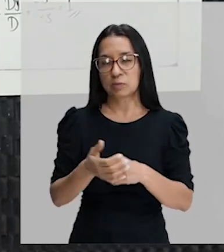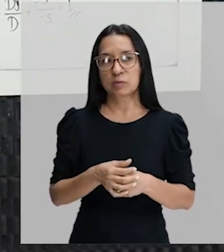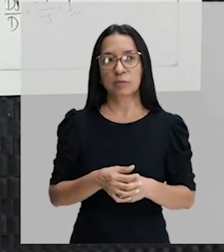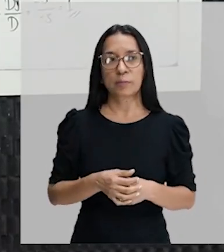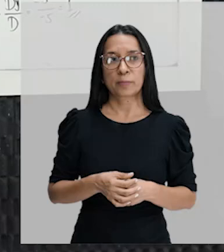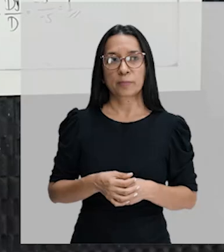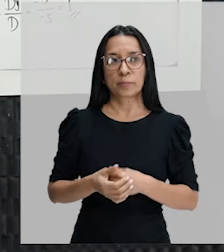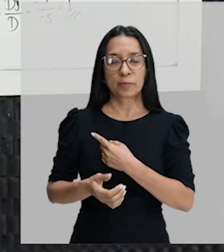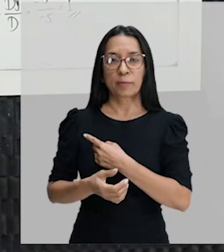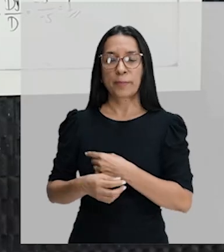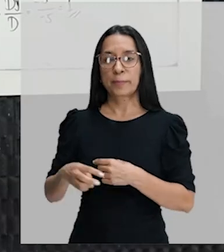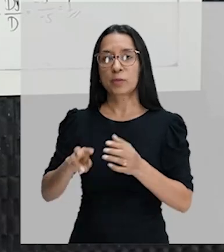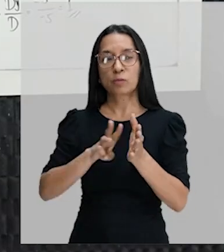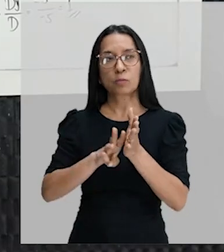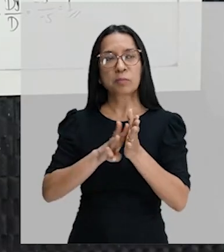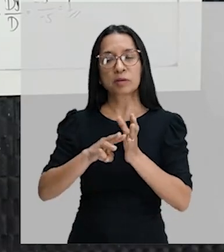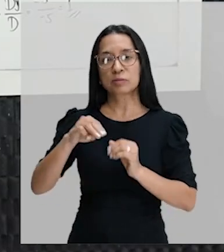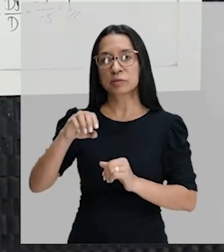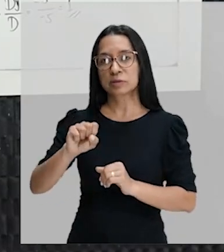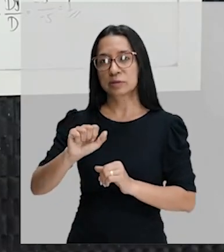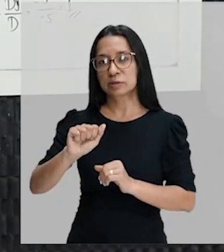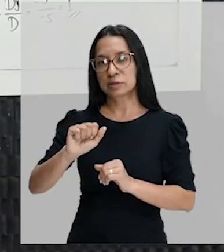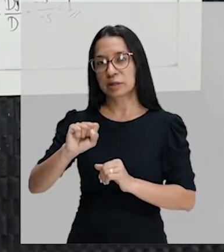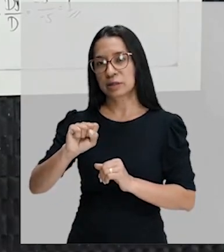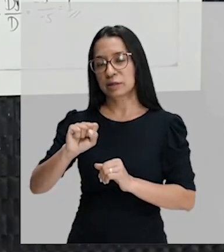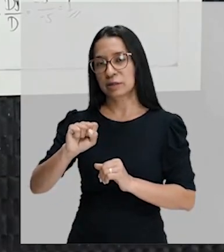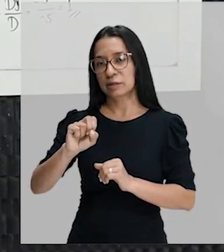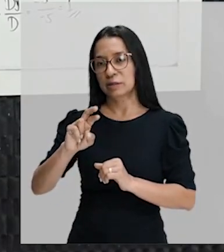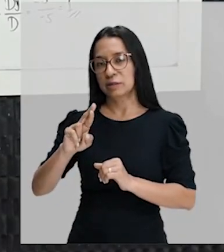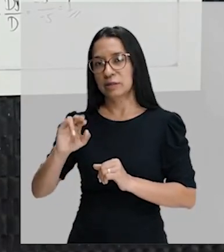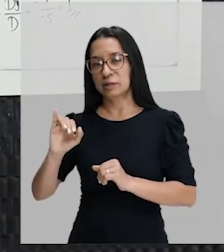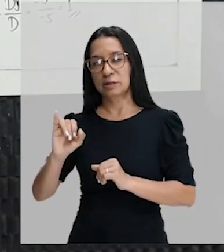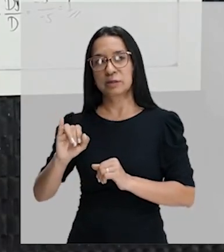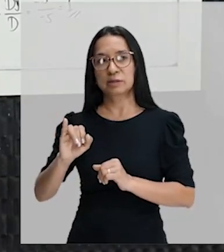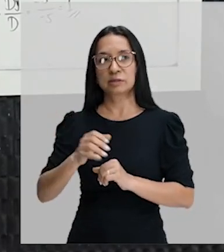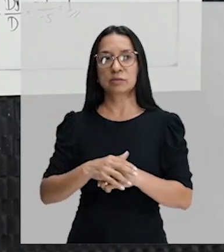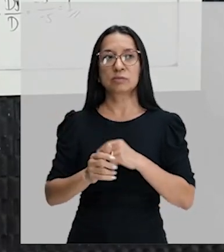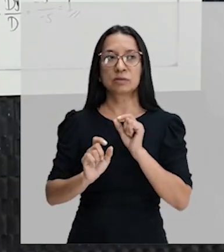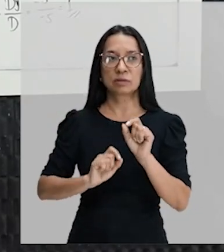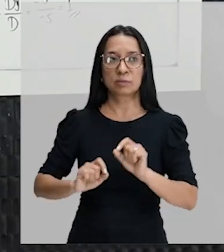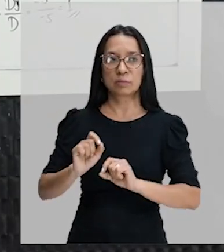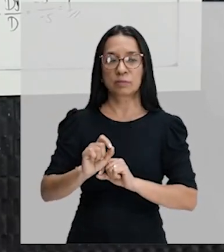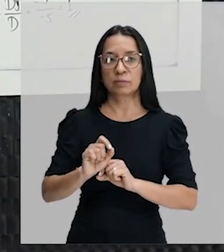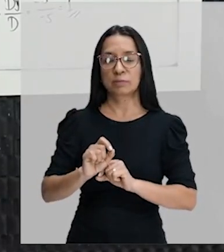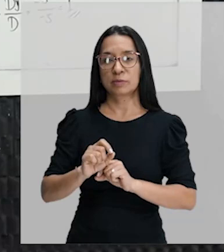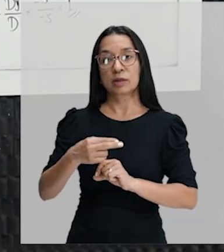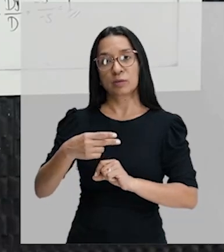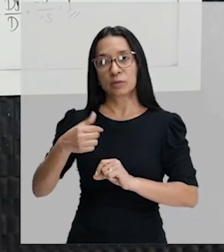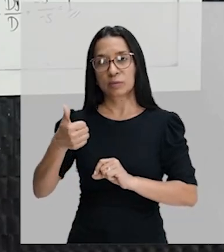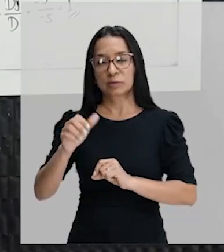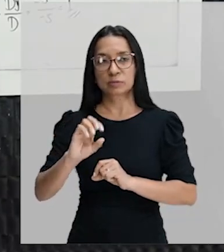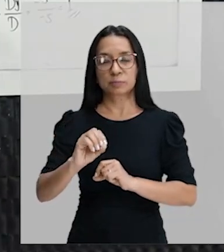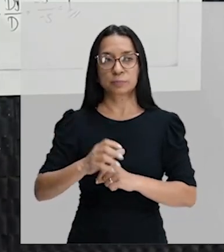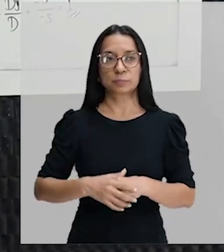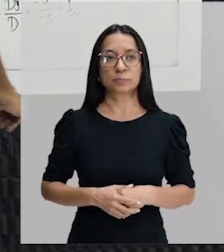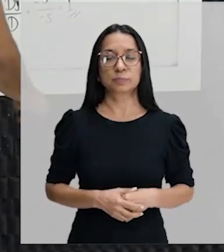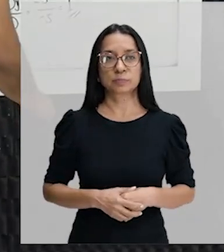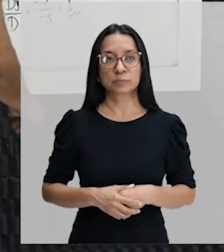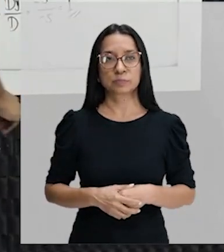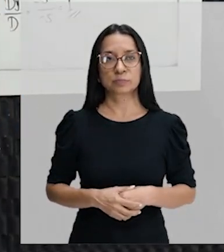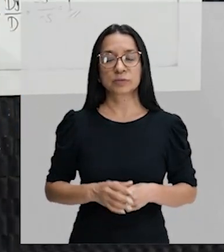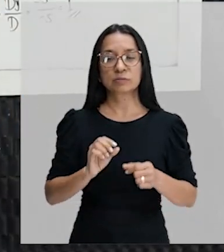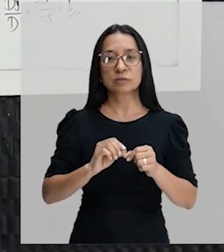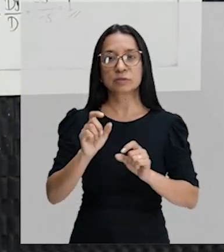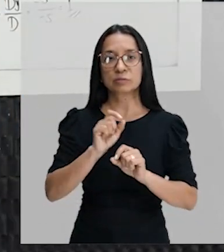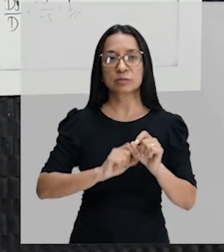de Sarri, esse determinante aqui dá 10. Tá? Vamos fazer logo de uma só vez. Agora o que a gente vai fazer, turma?